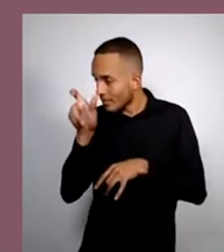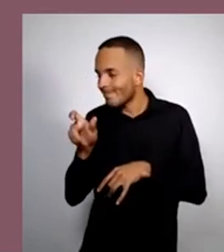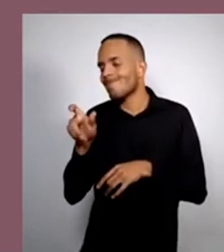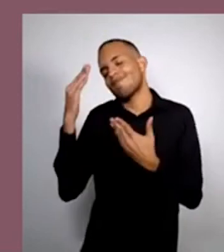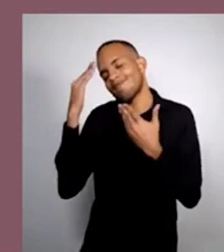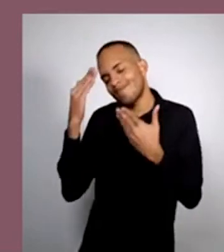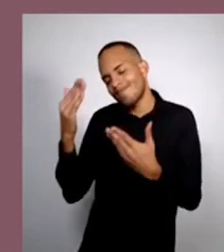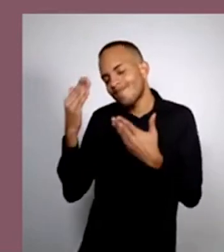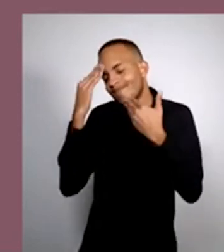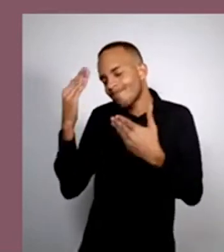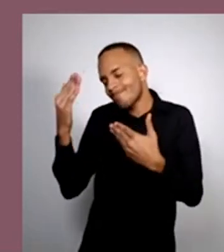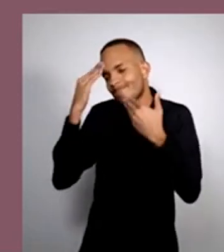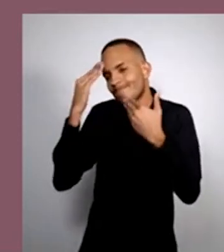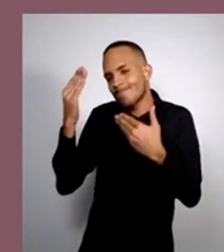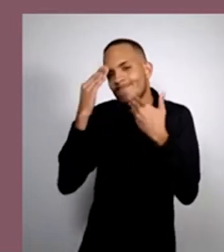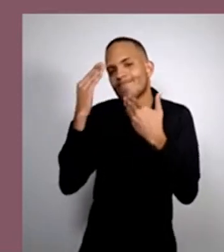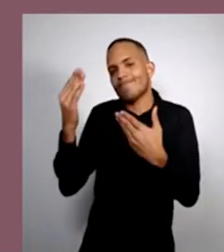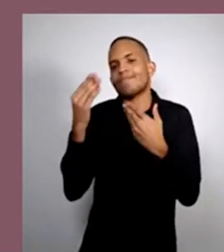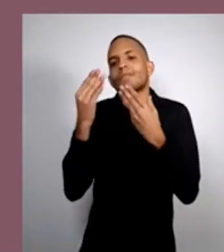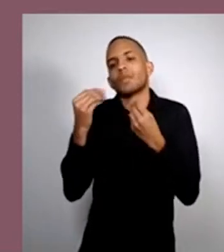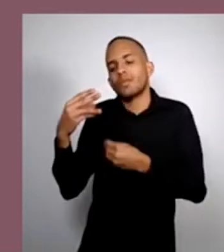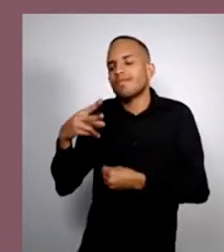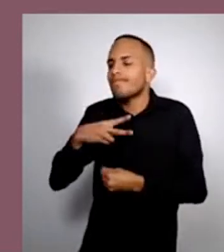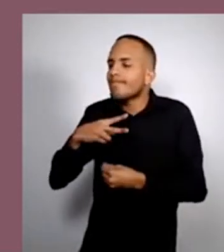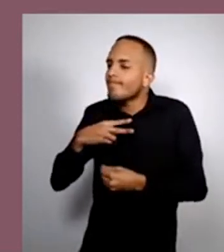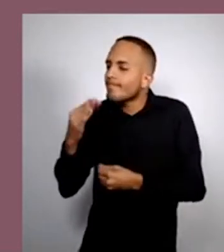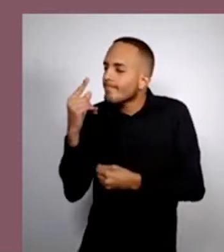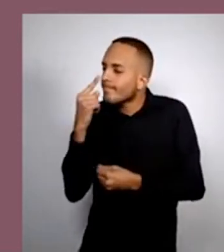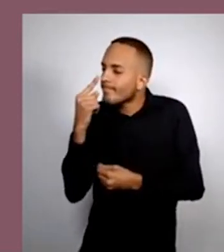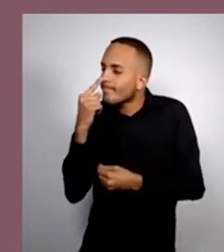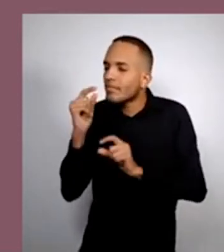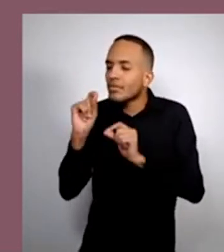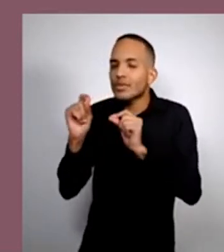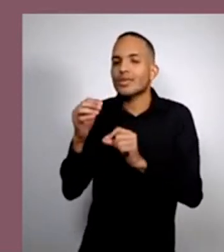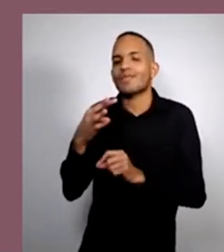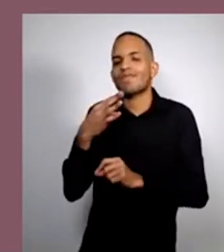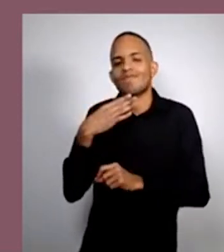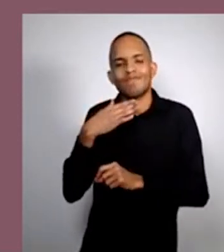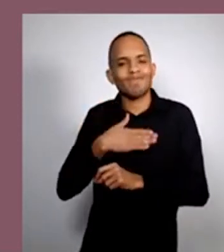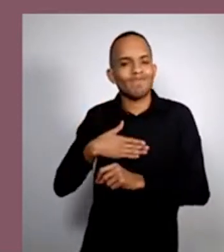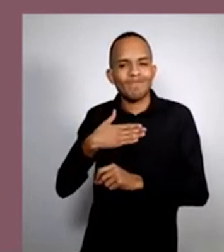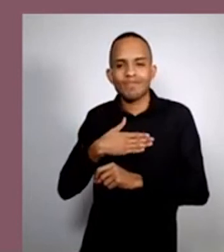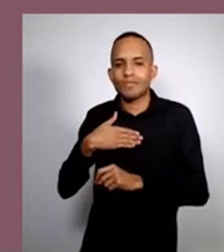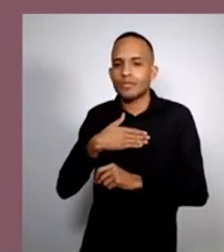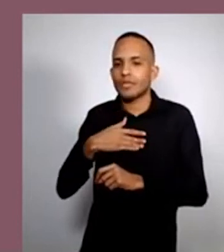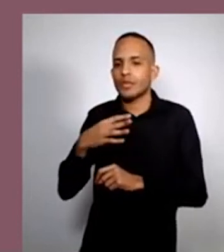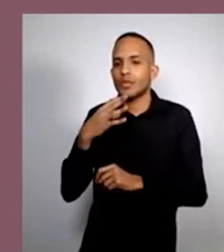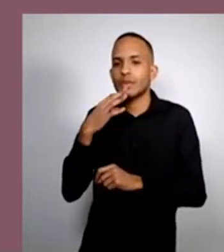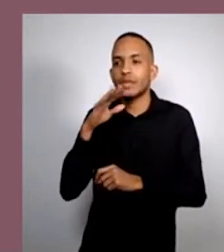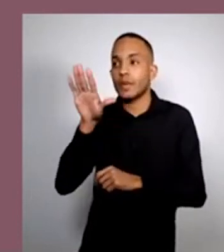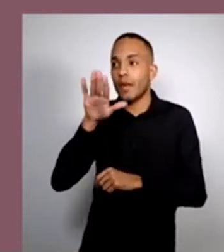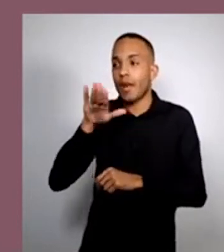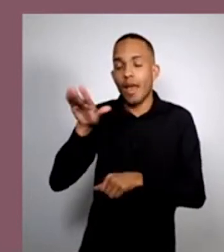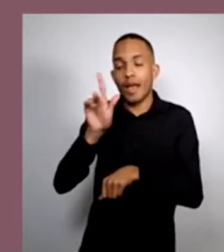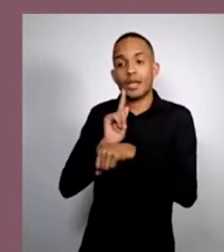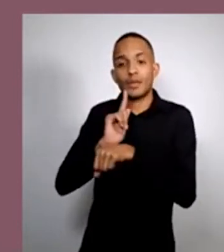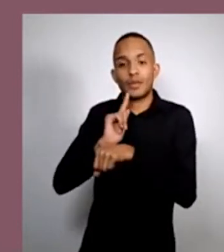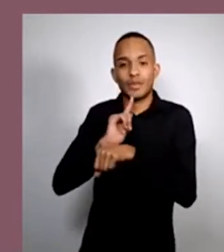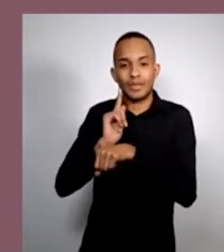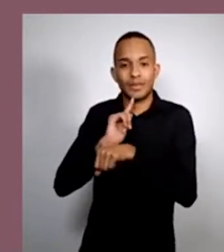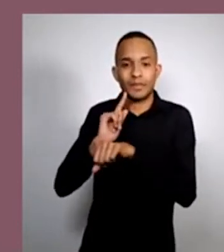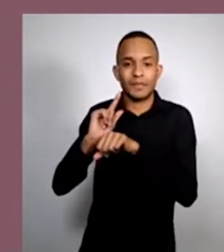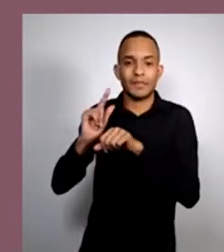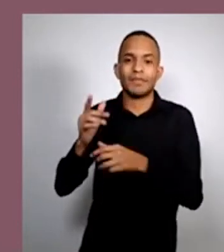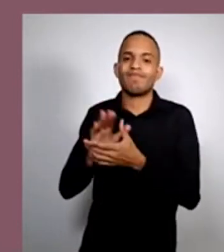agradecimento muito particular. Eu tenho a alegria de conhecer o Fabiano desde a graduação, né? Então, a gente vê